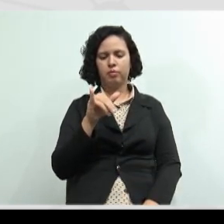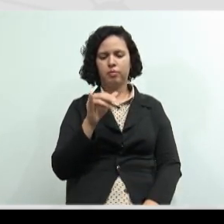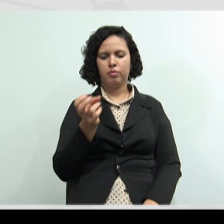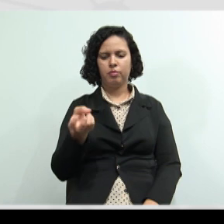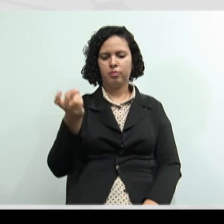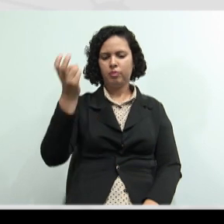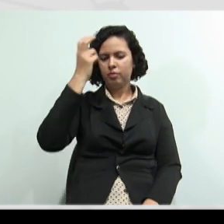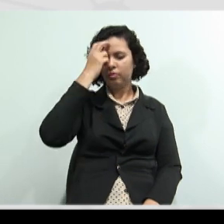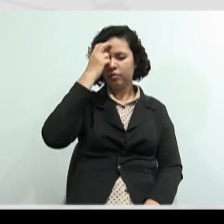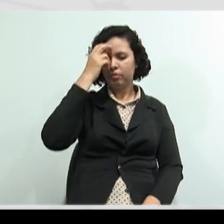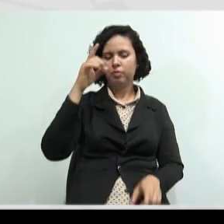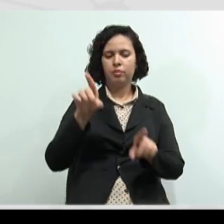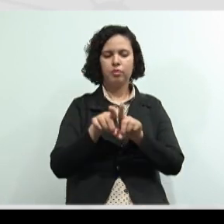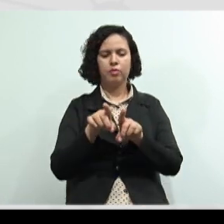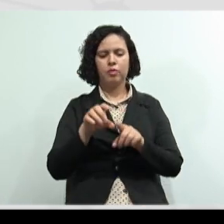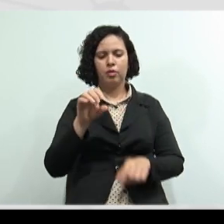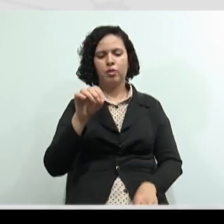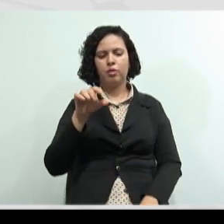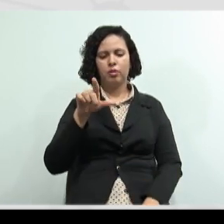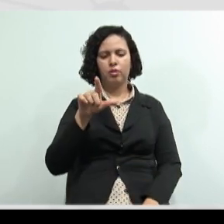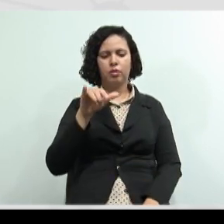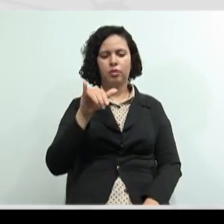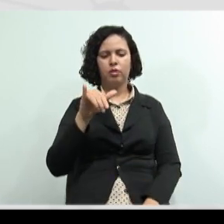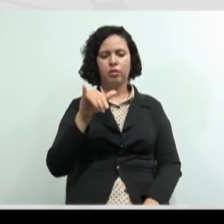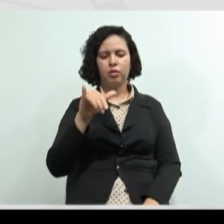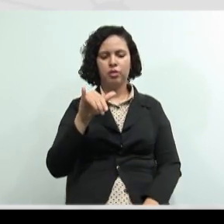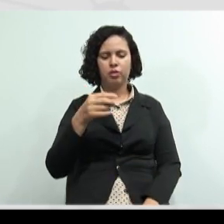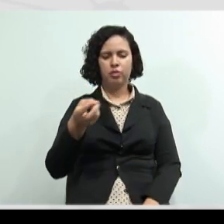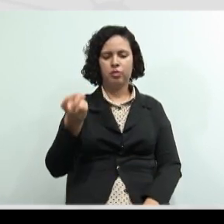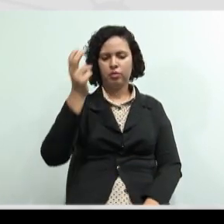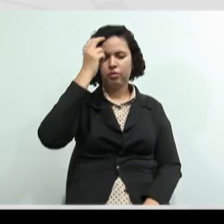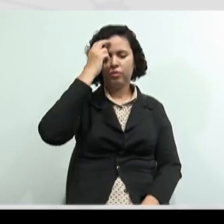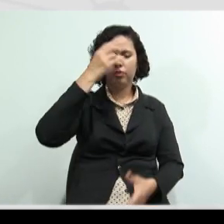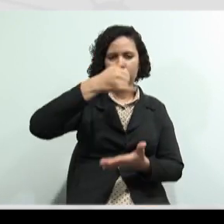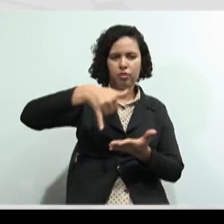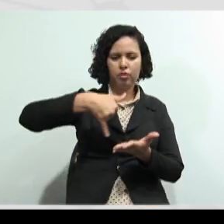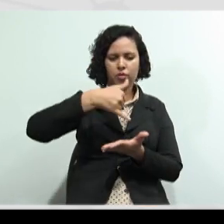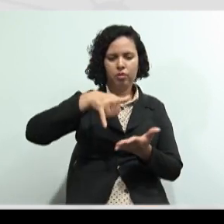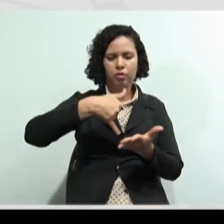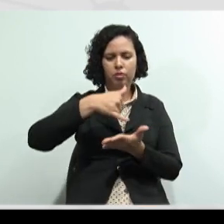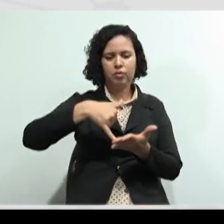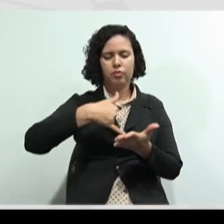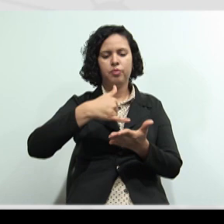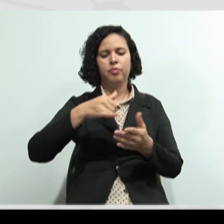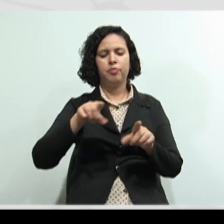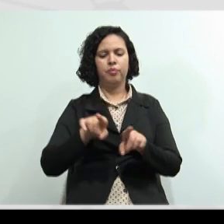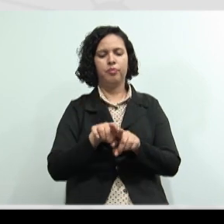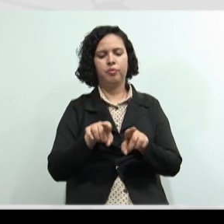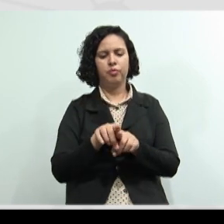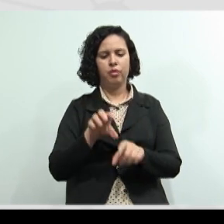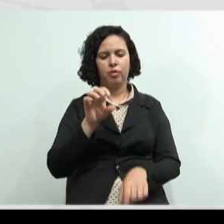olericultura, produção de oleogênias, né, que vão produzir óleo, principalmente sementes, ovinocultura,